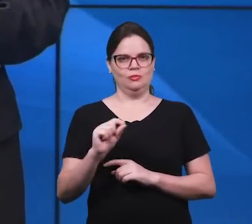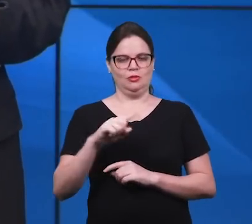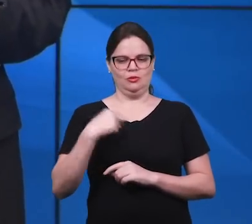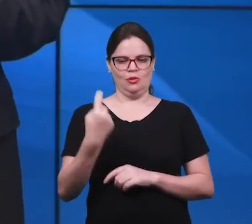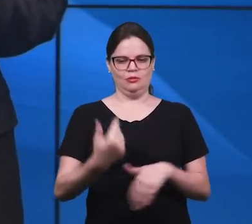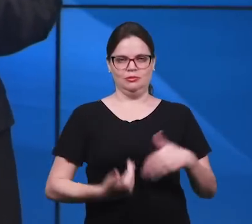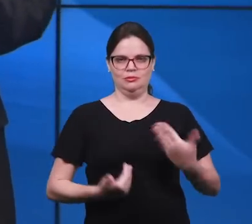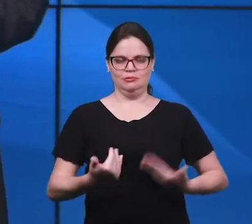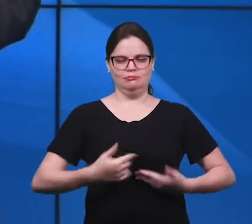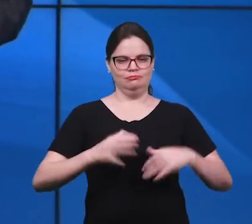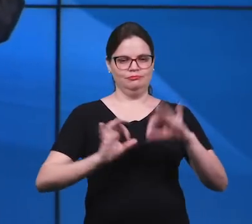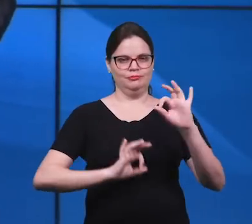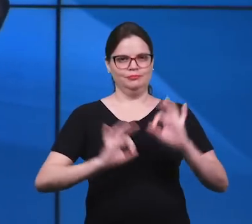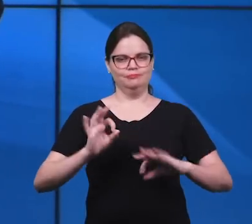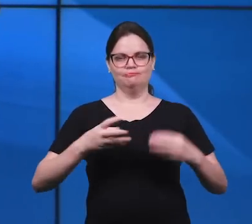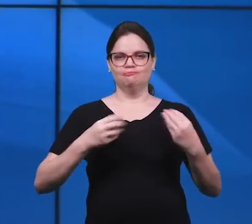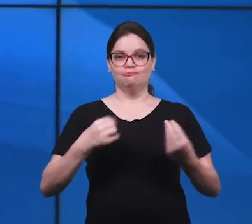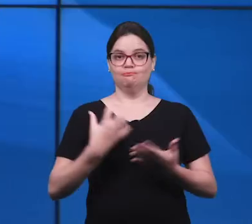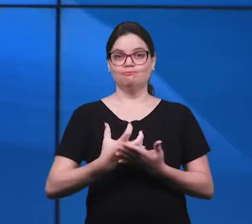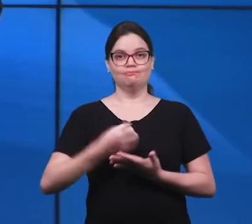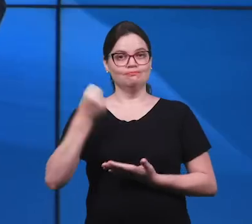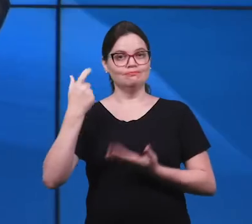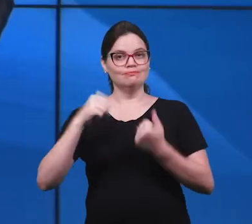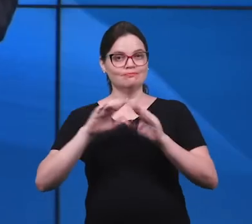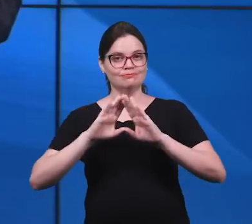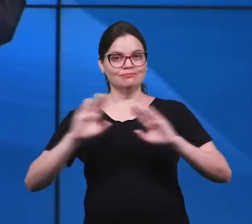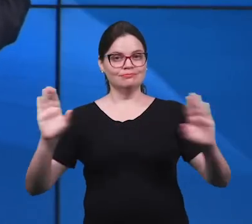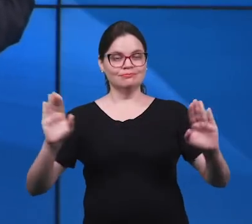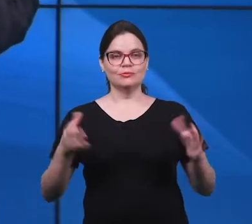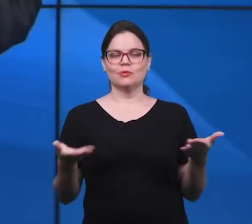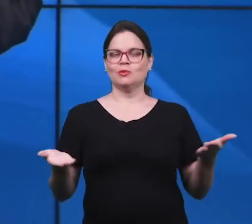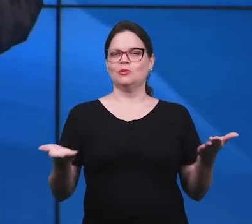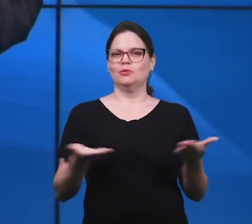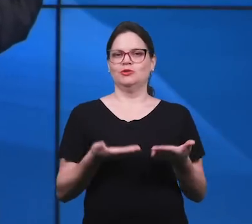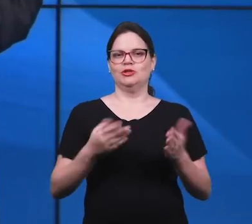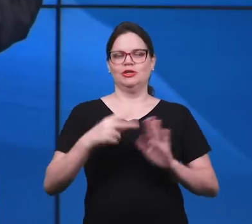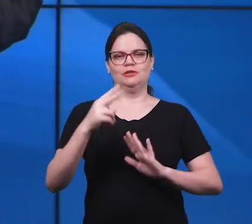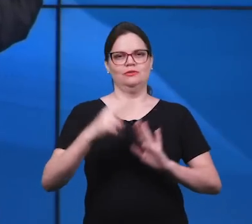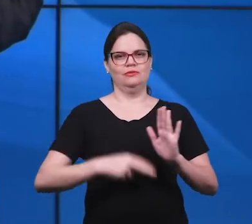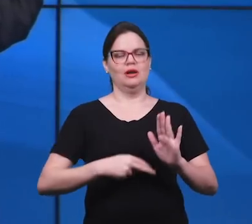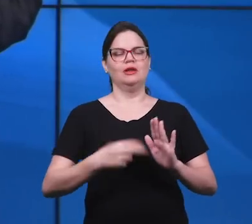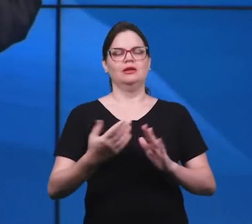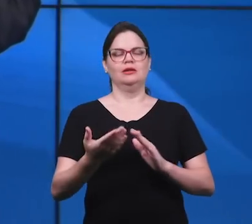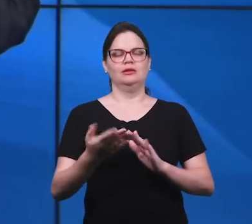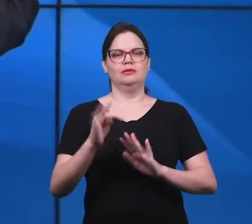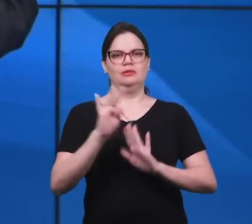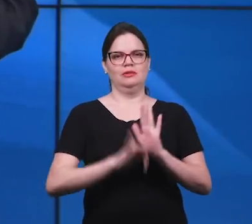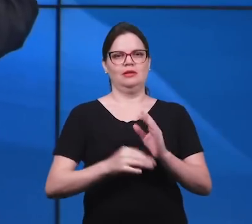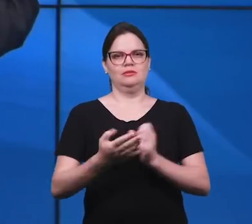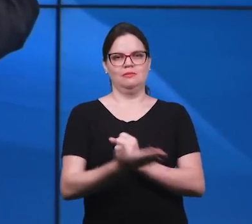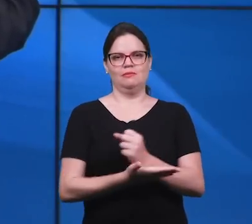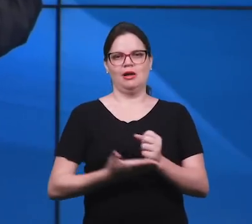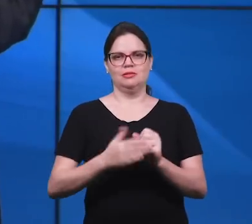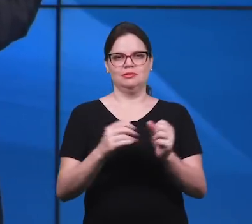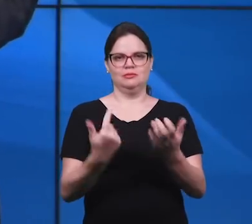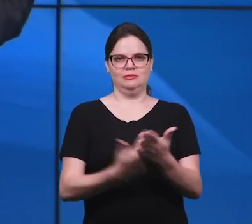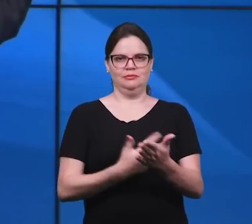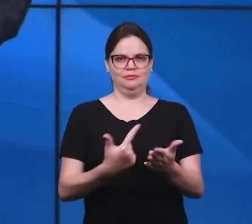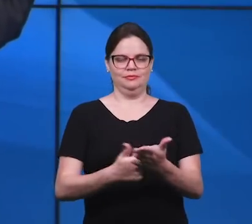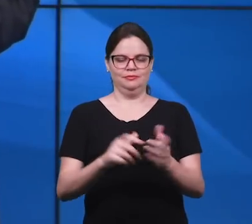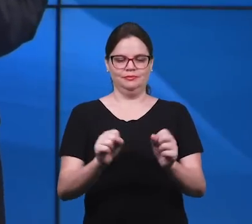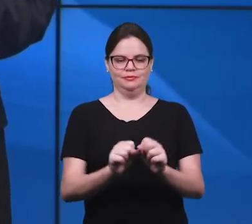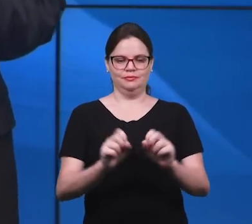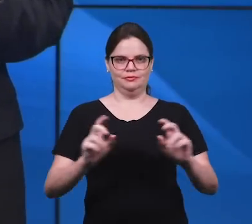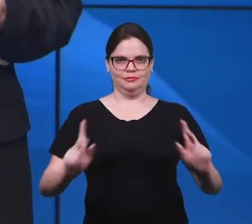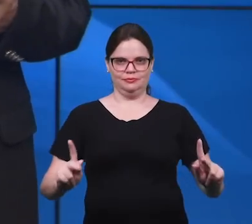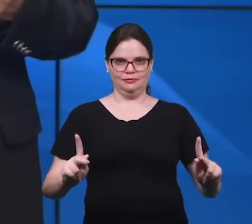Arrebatamento. E nesse preparo da igreja para o arrebatamento, nós estamos baseando hoje o nosso estudo ainda no livro de Apocalipse, mais